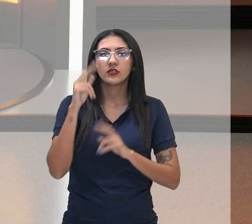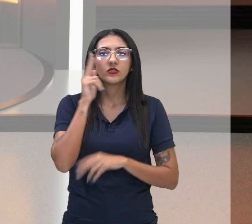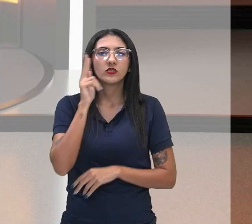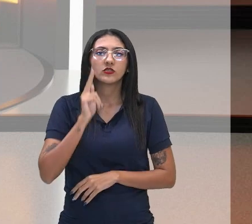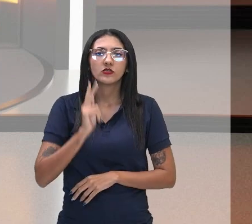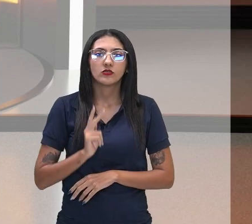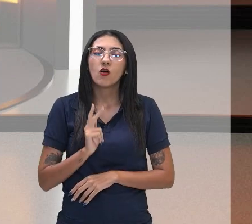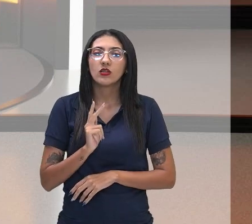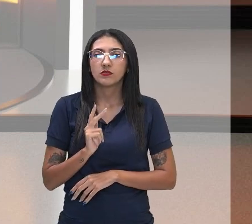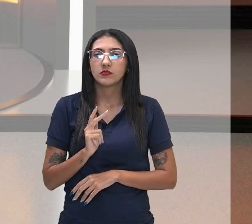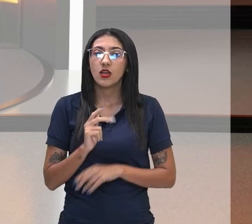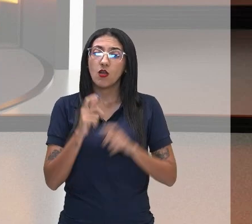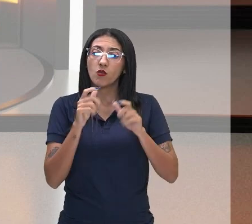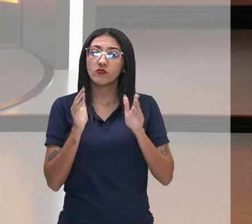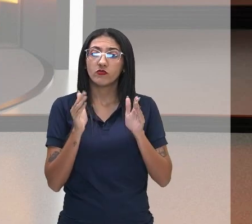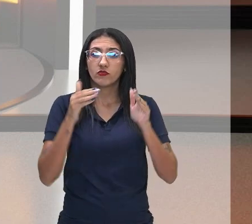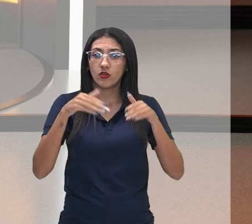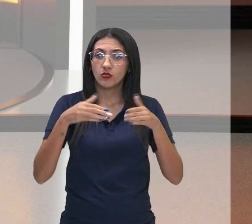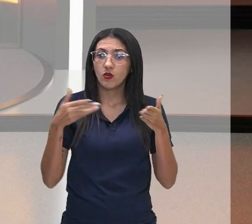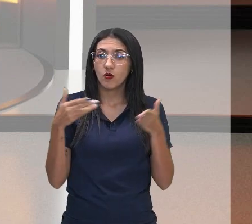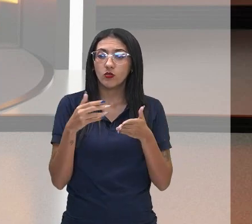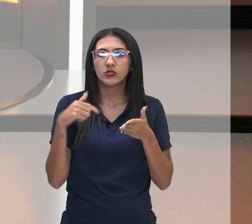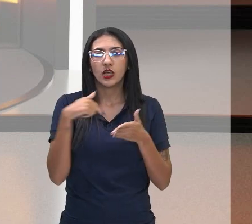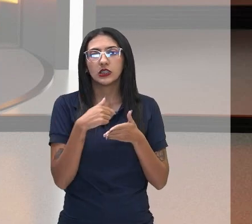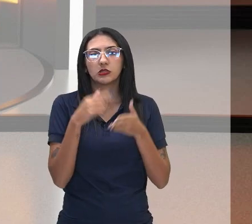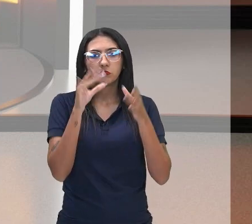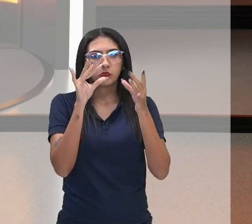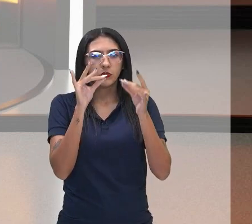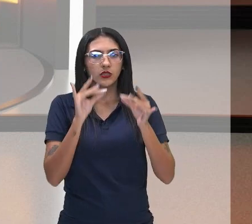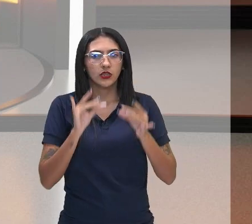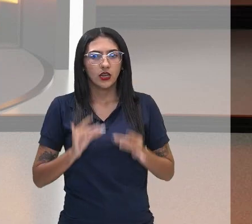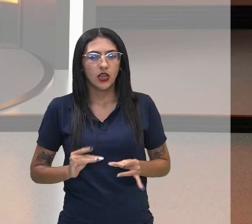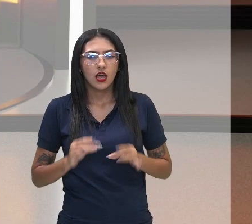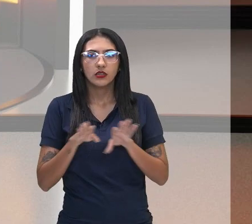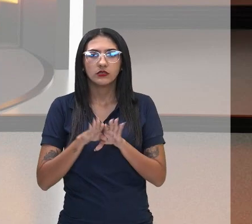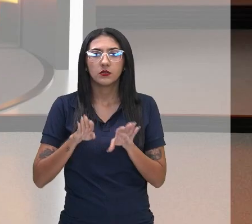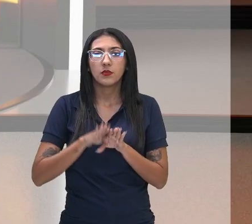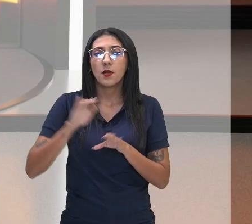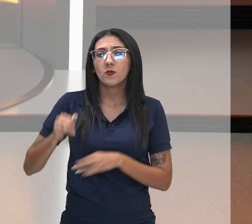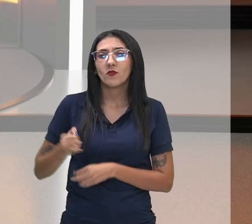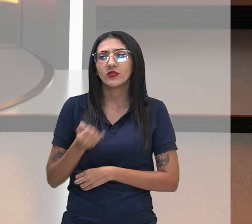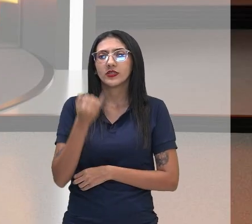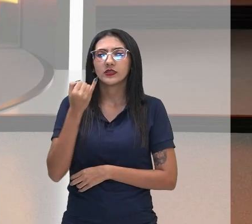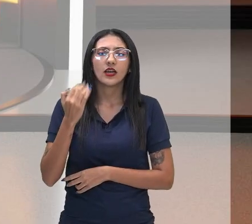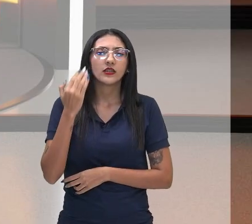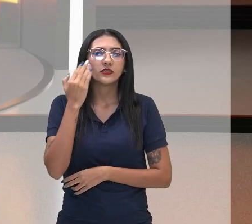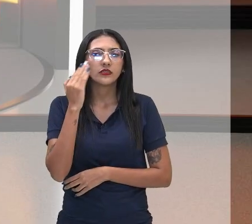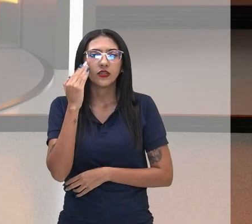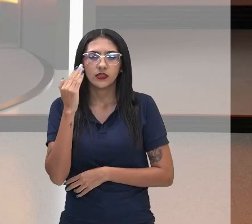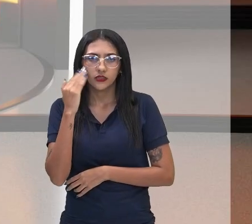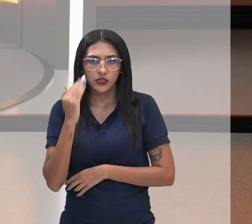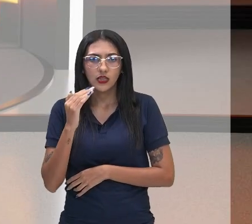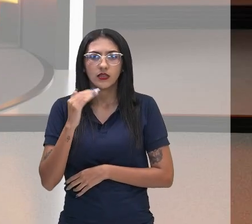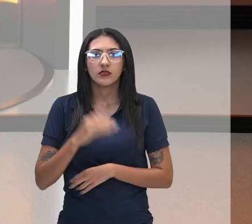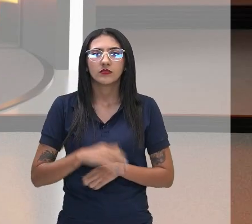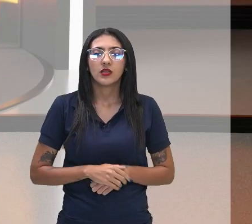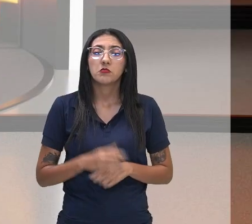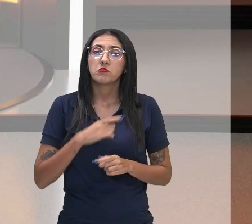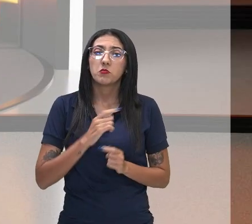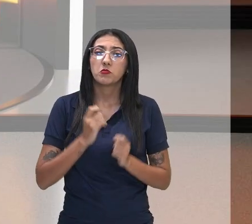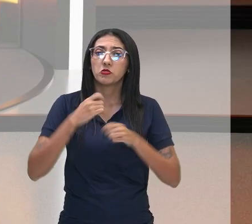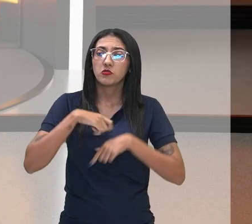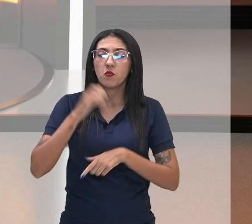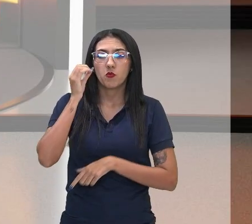nos debruçar para, literalmente, né, beber na fonte da história e compreender